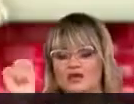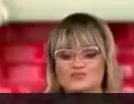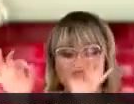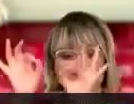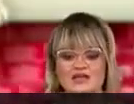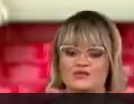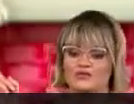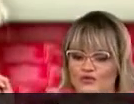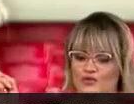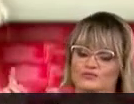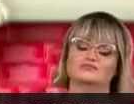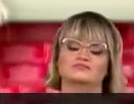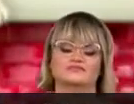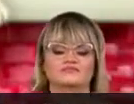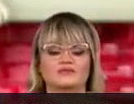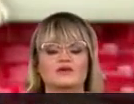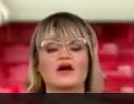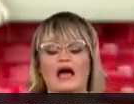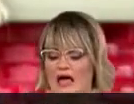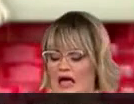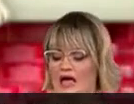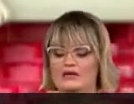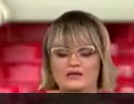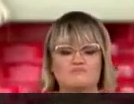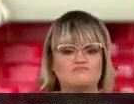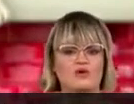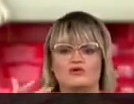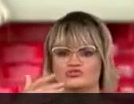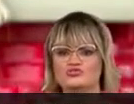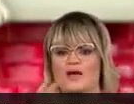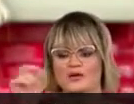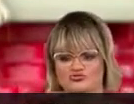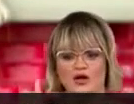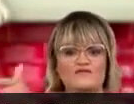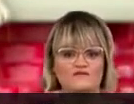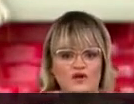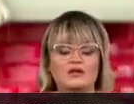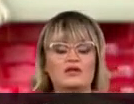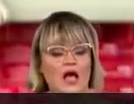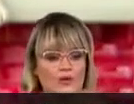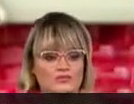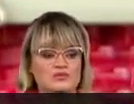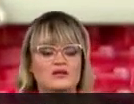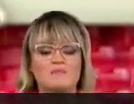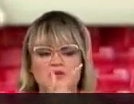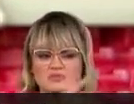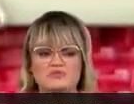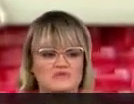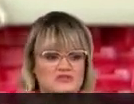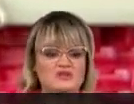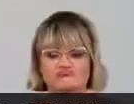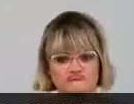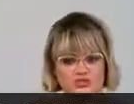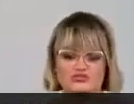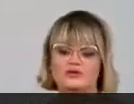correto em sua farmácia. Nós estamos sempre recebendo os medicamentos vencidos, inclusive orientando os clientes a trazer os medicamentos vencidos para deixar